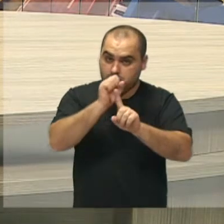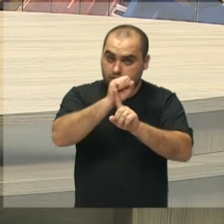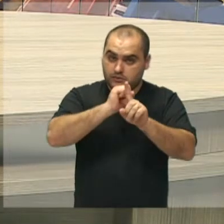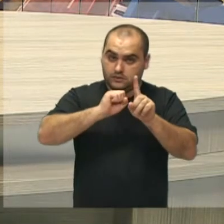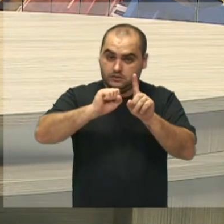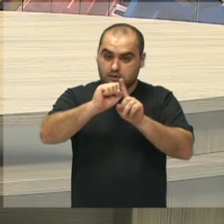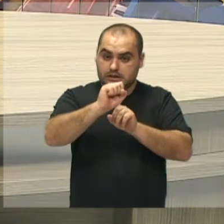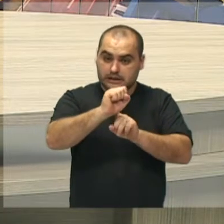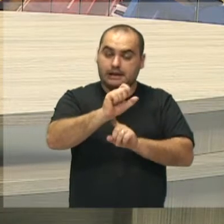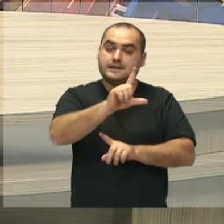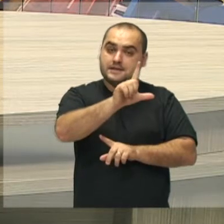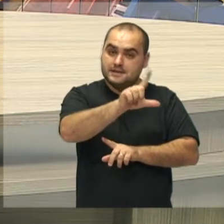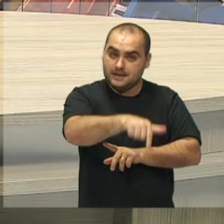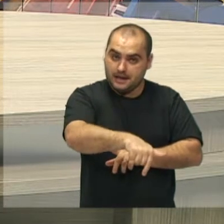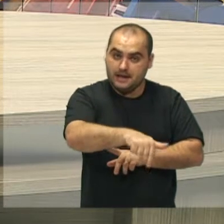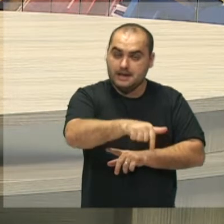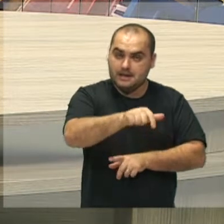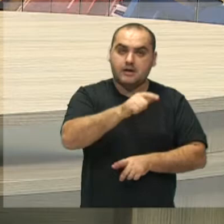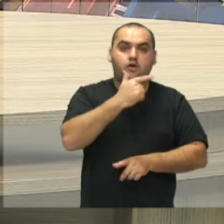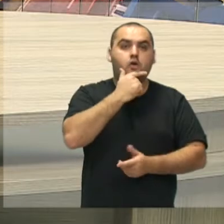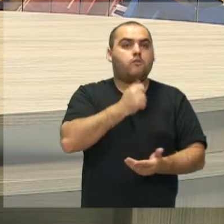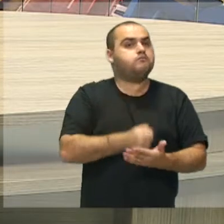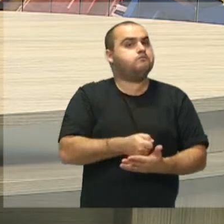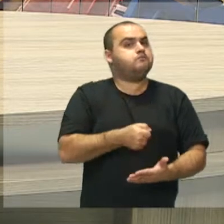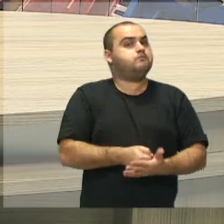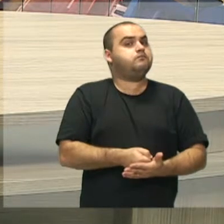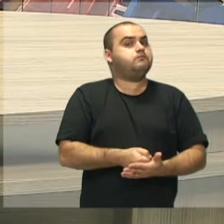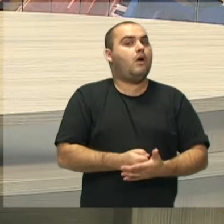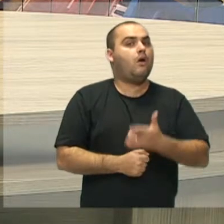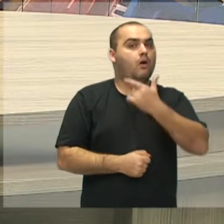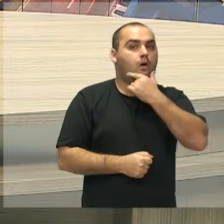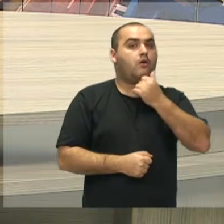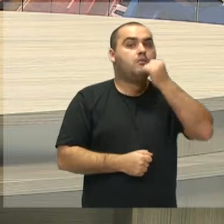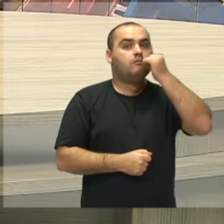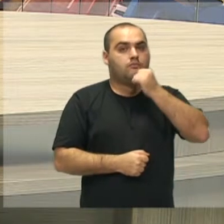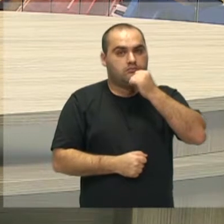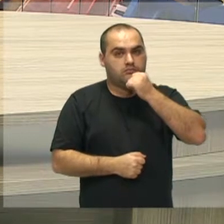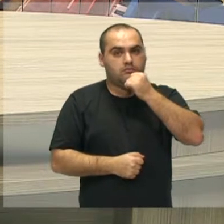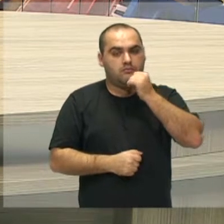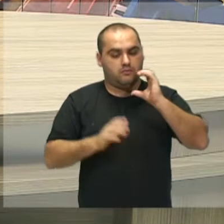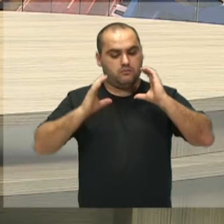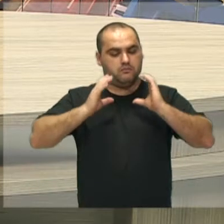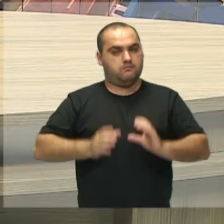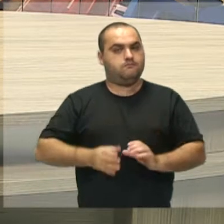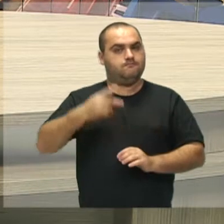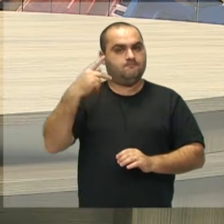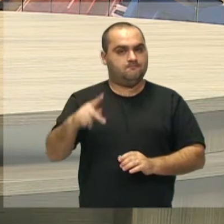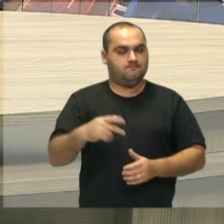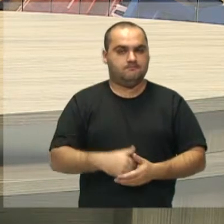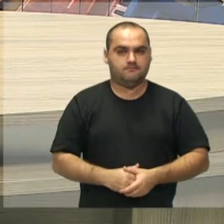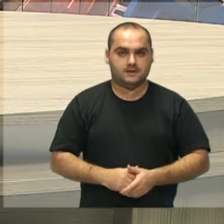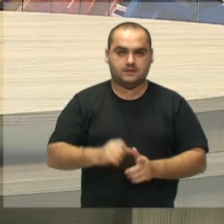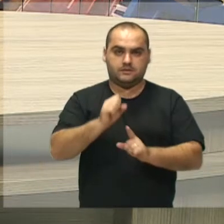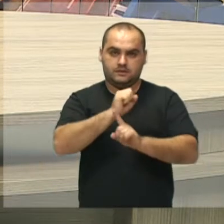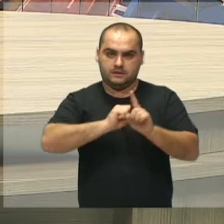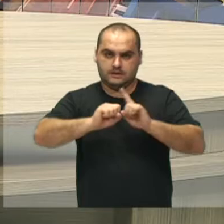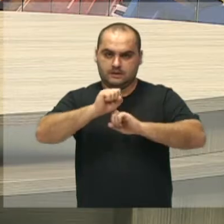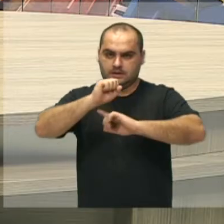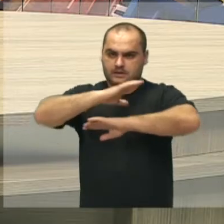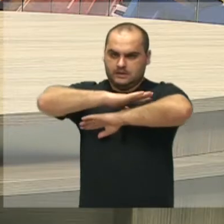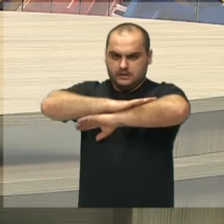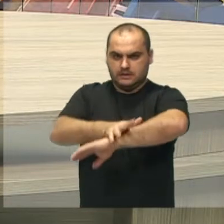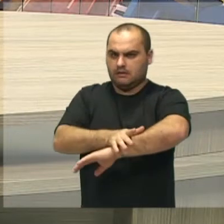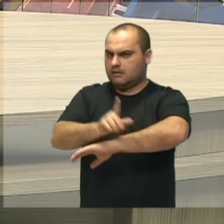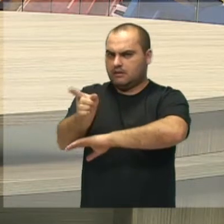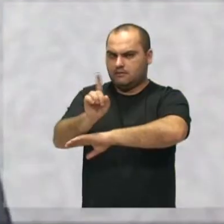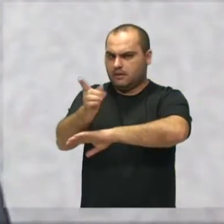os homens. Mulheres e homens são machistas no seu comportamento. A sociedade é racista, não são só os brancos